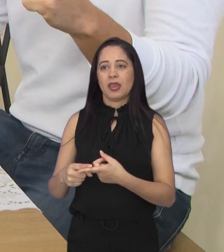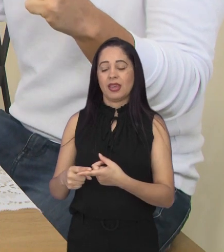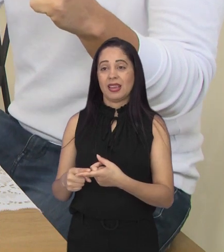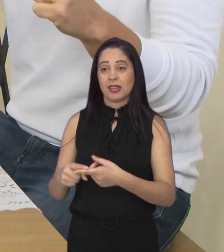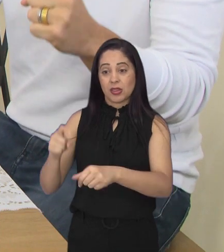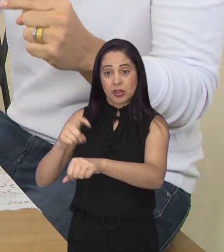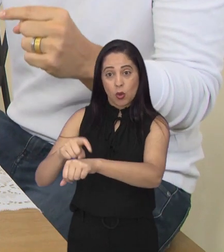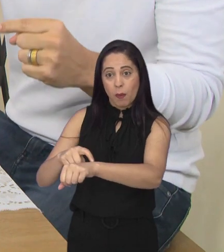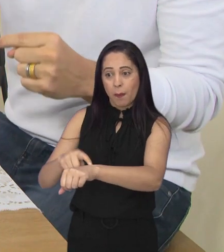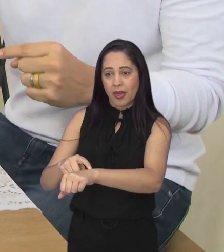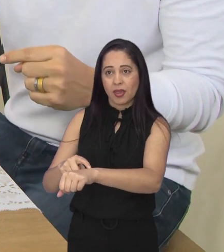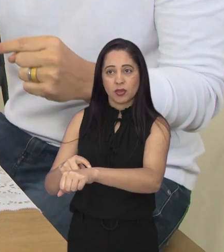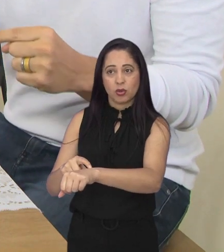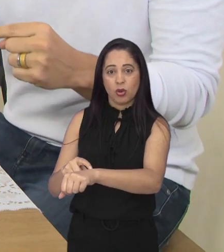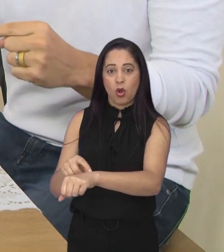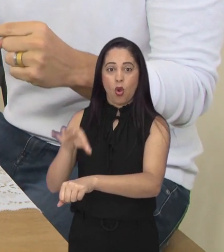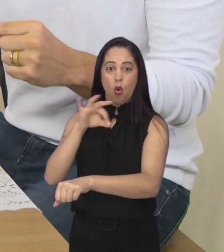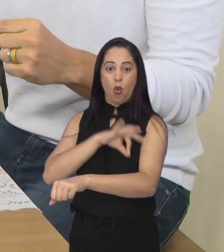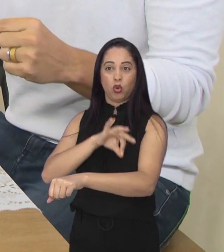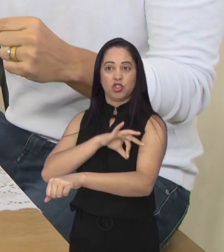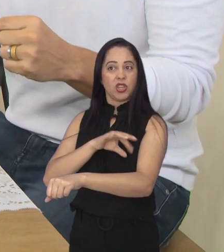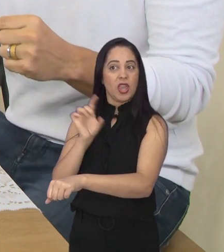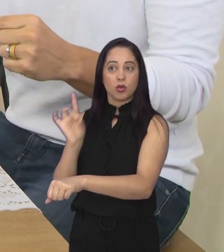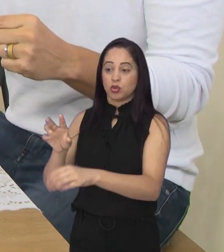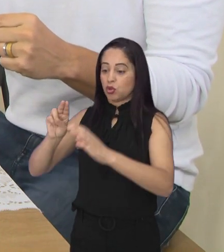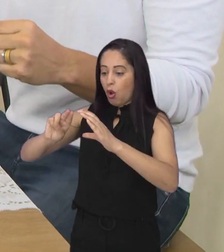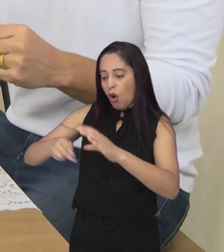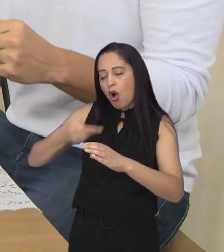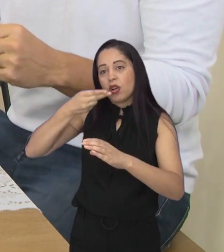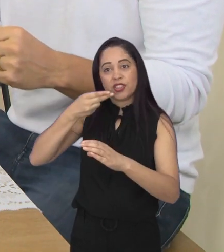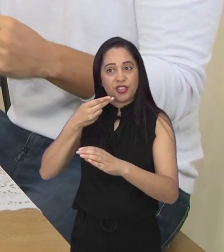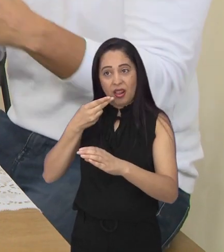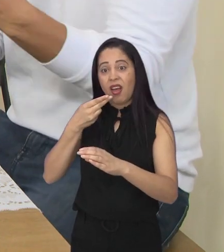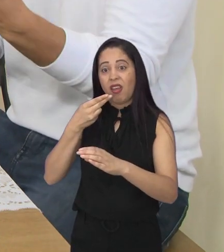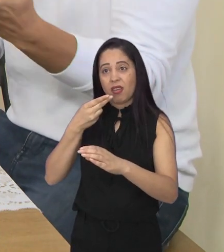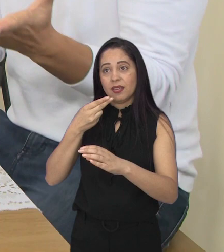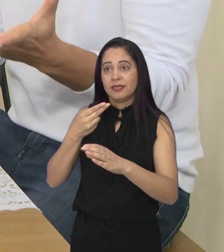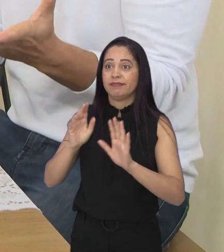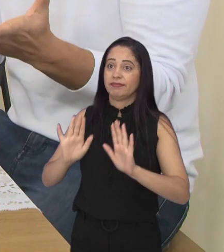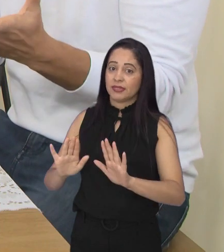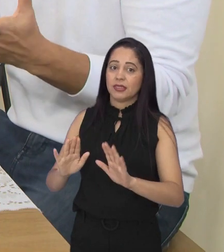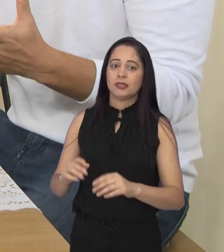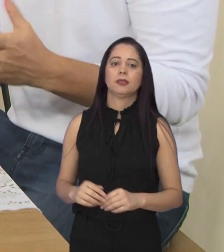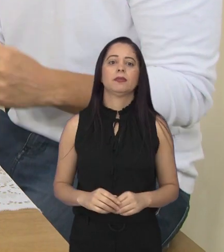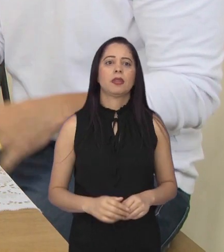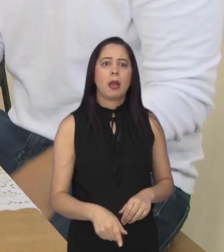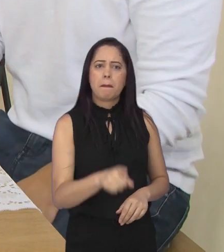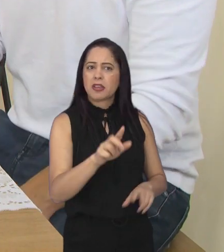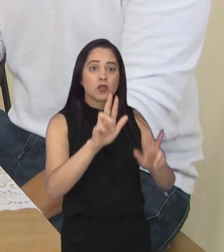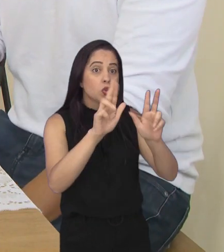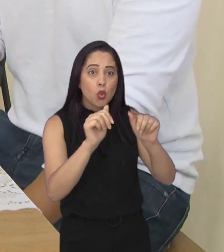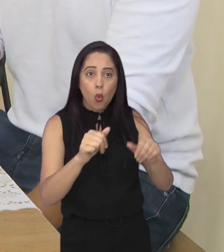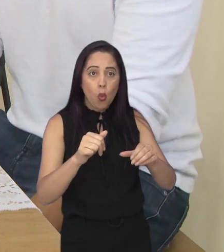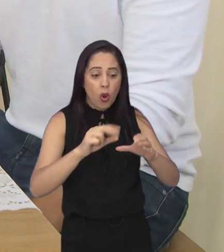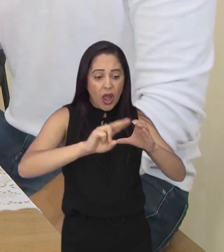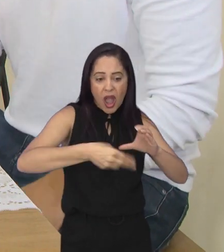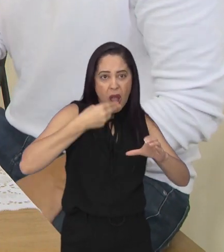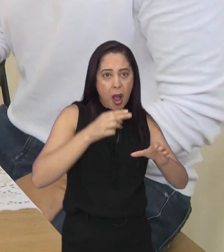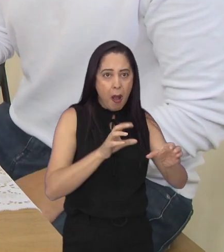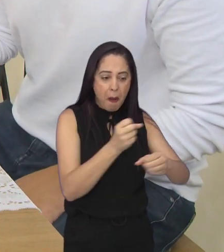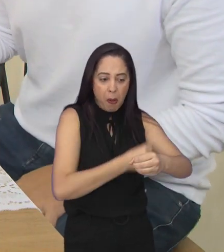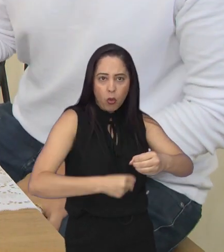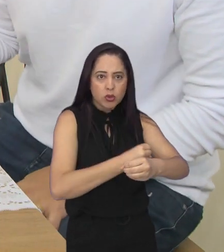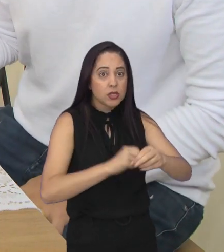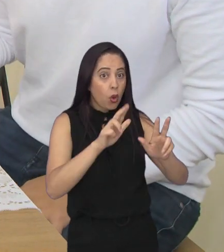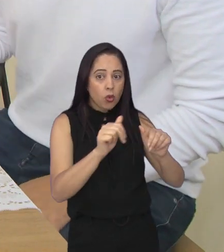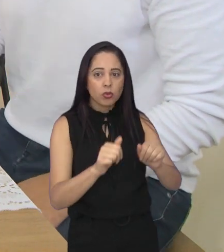nossos recursos naquele momento viriam daquele recurso. Daquele recurso que nós tínhamos, que era a geleia. Mas vocês nunca tinham feito geleia? Nunca